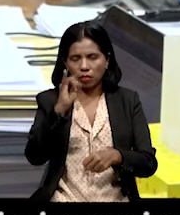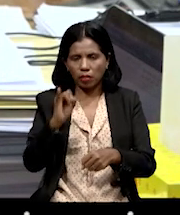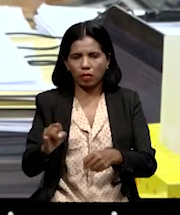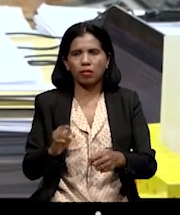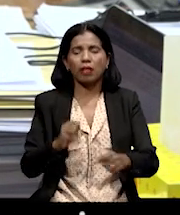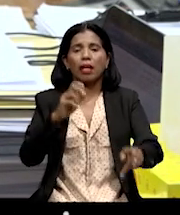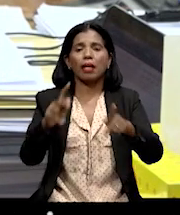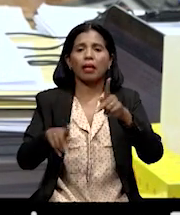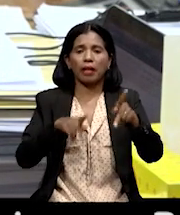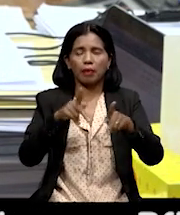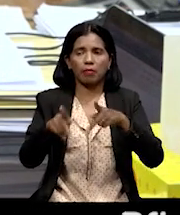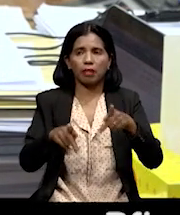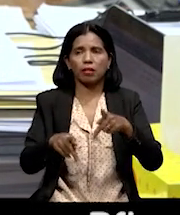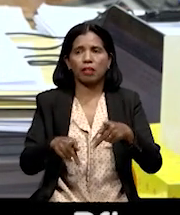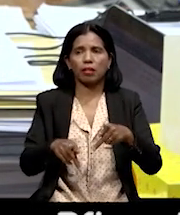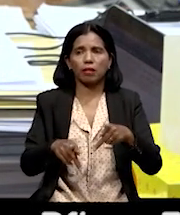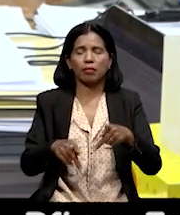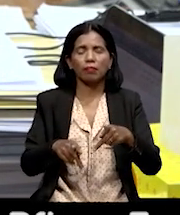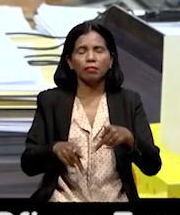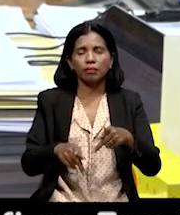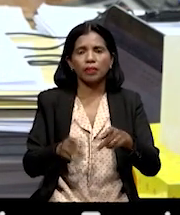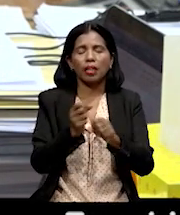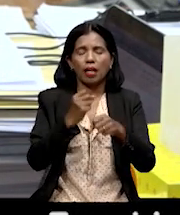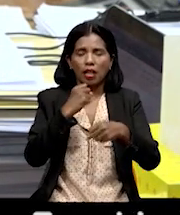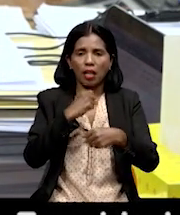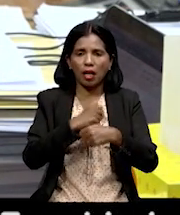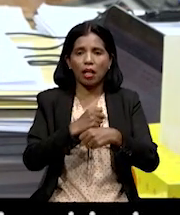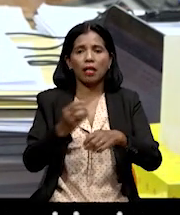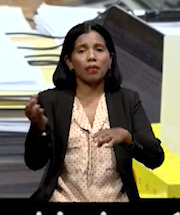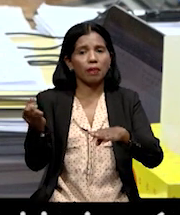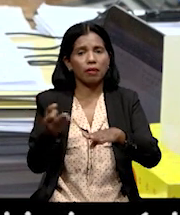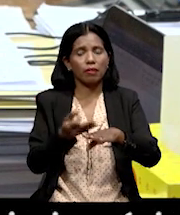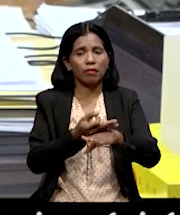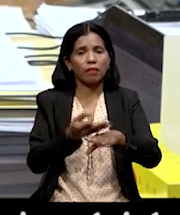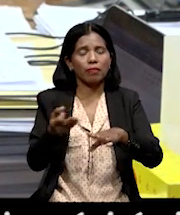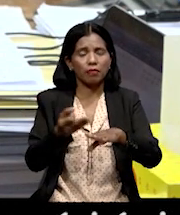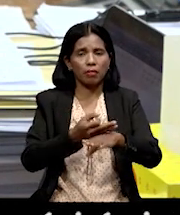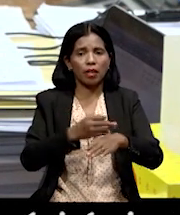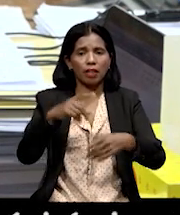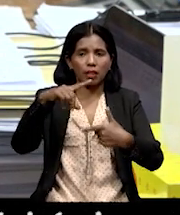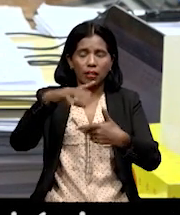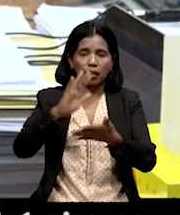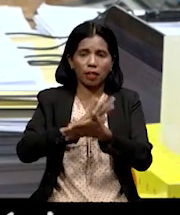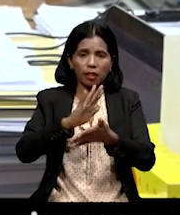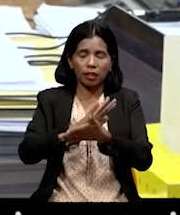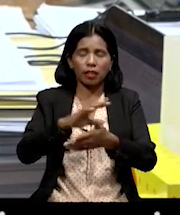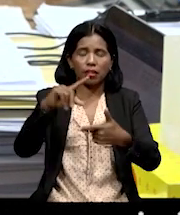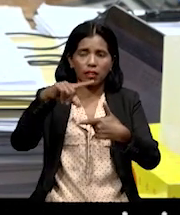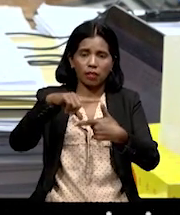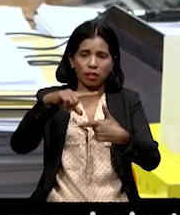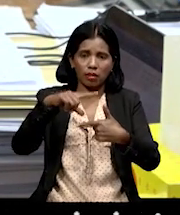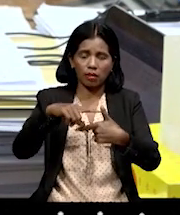Cernabé, que trata documentos de inspeção ba viatura Cernabé, ba cliente. Tamba Cerné mos foi impacto lá